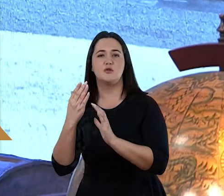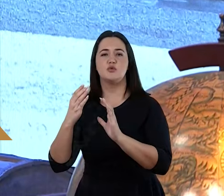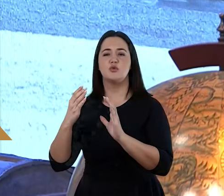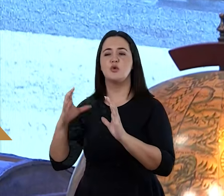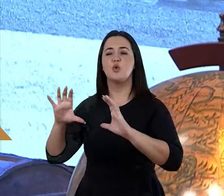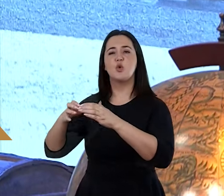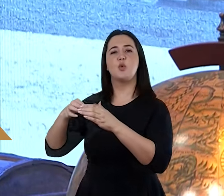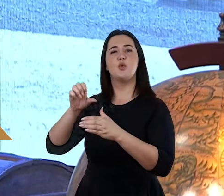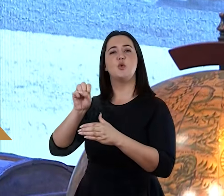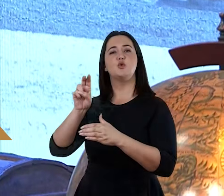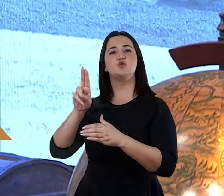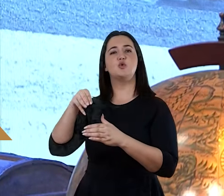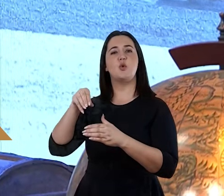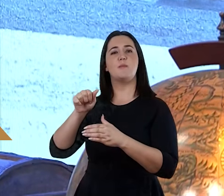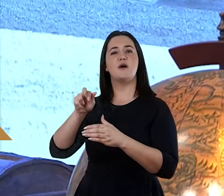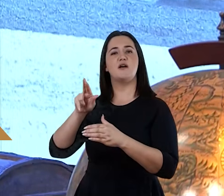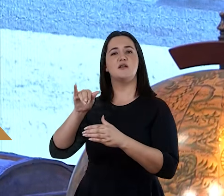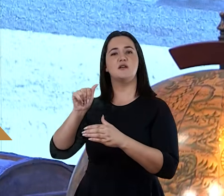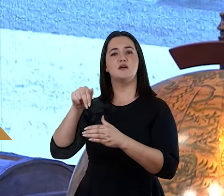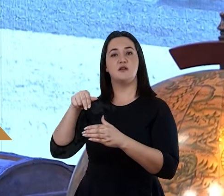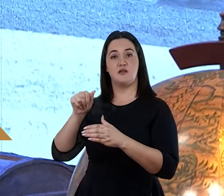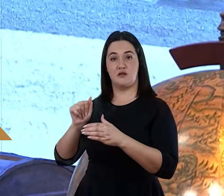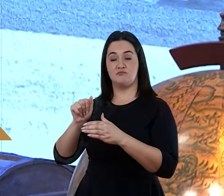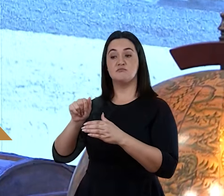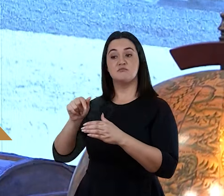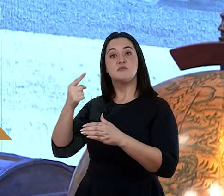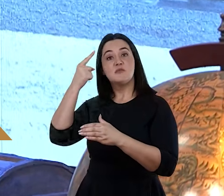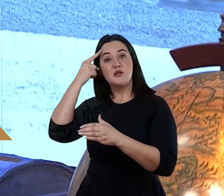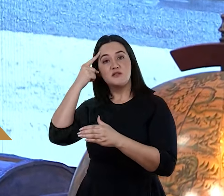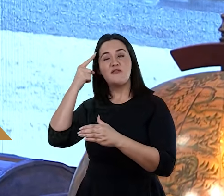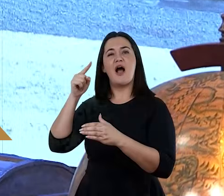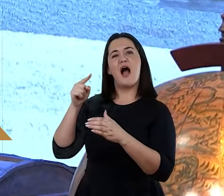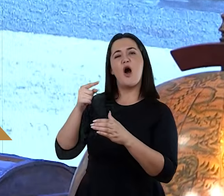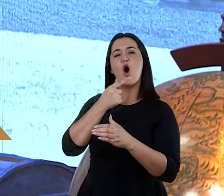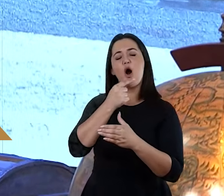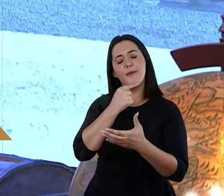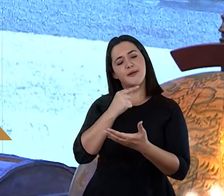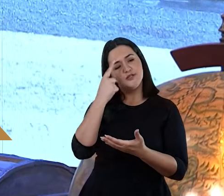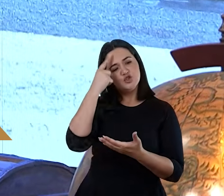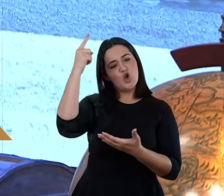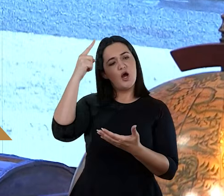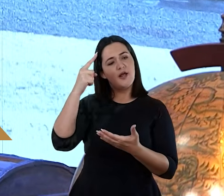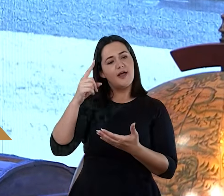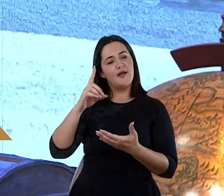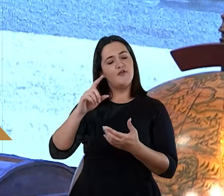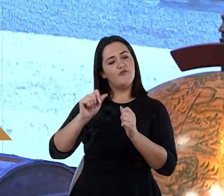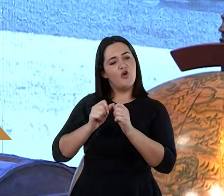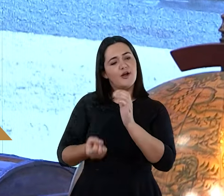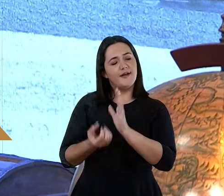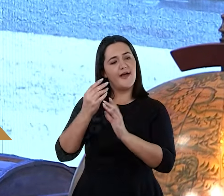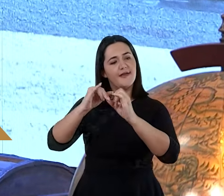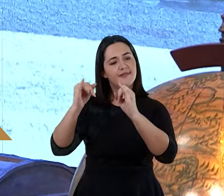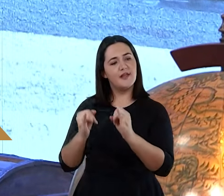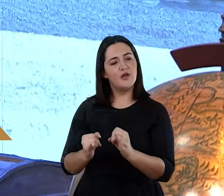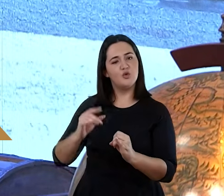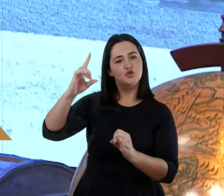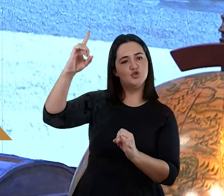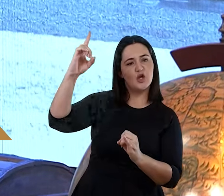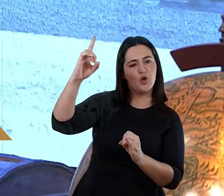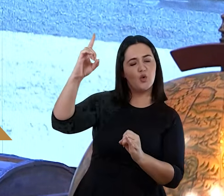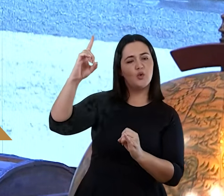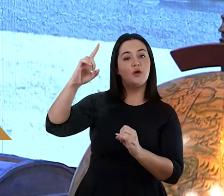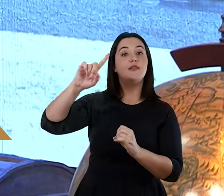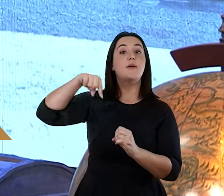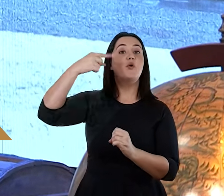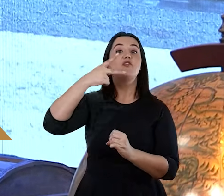literatura sumeriana da Mesopotâmia e que, segundo o autor, teria relação com o Sol, e o épico de Gilgamesh deu origem ao